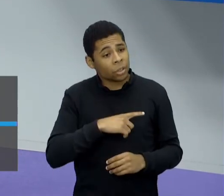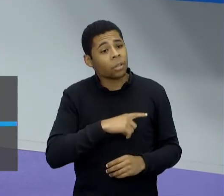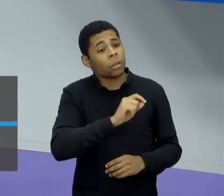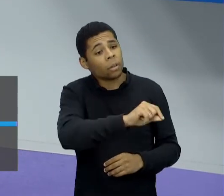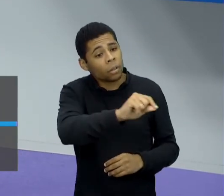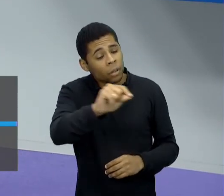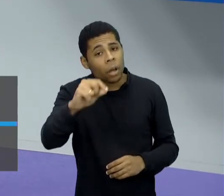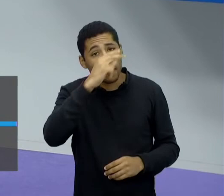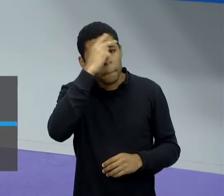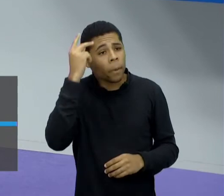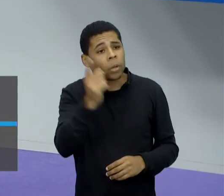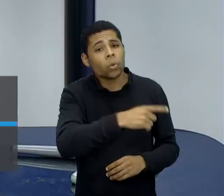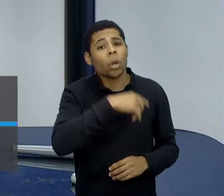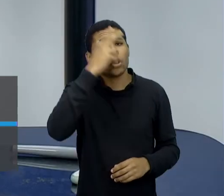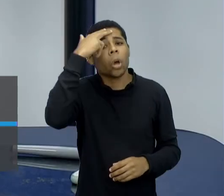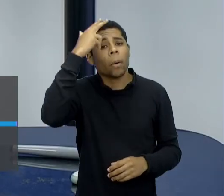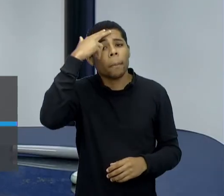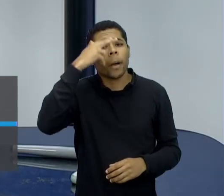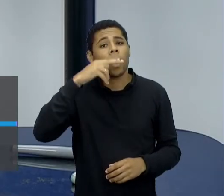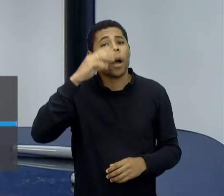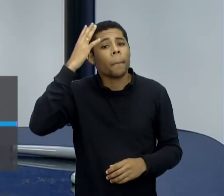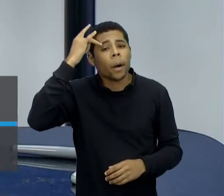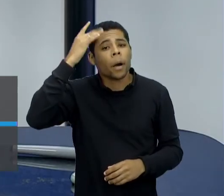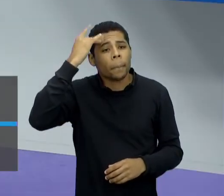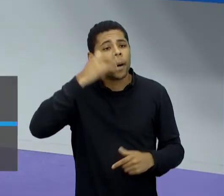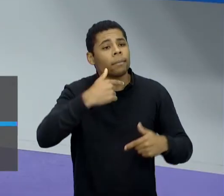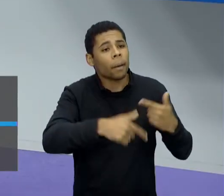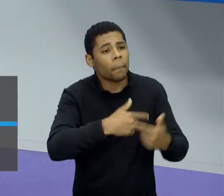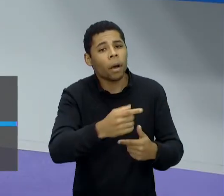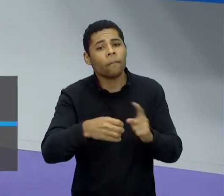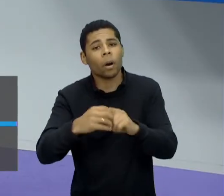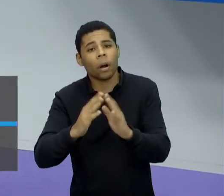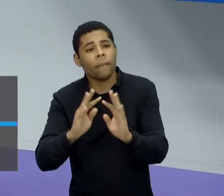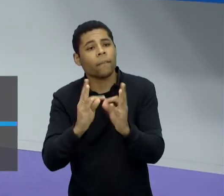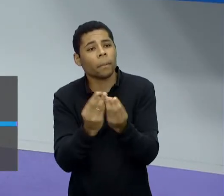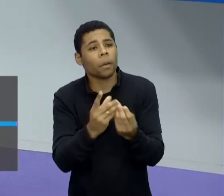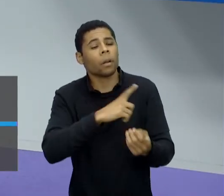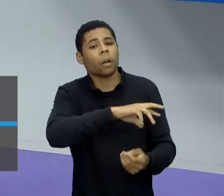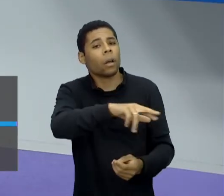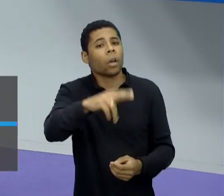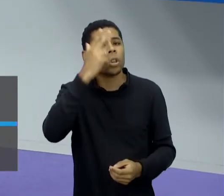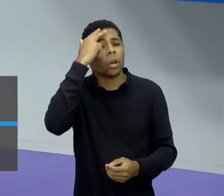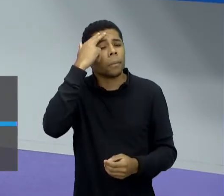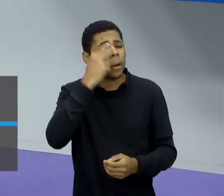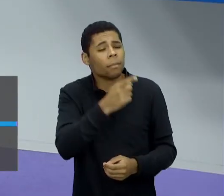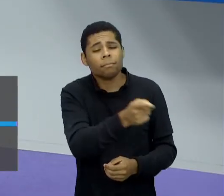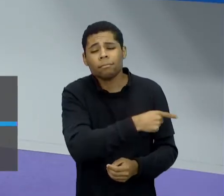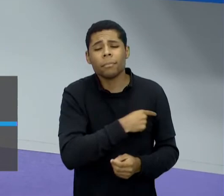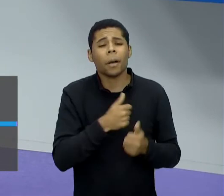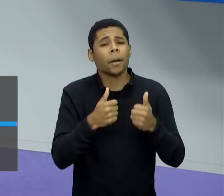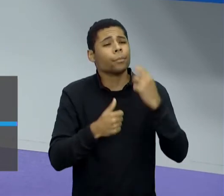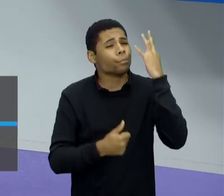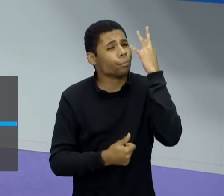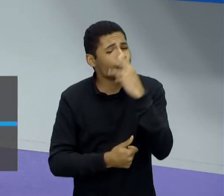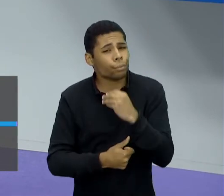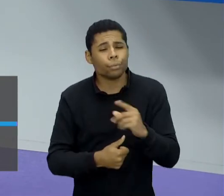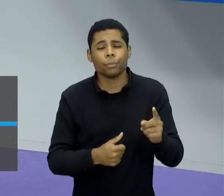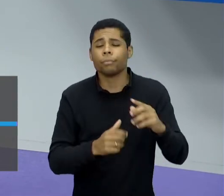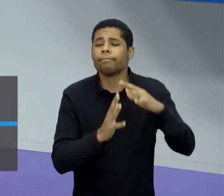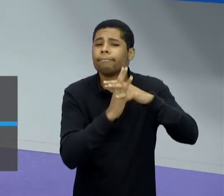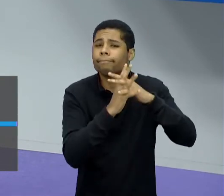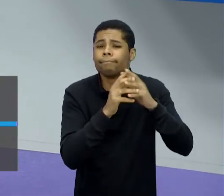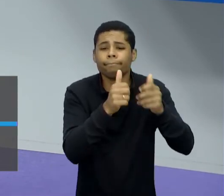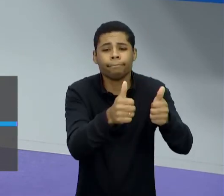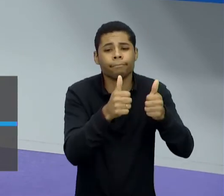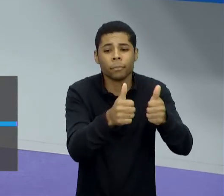das pessoas comuns. Sim. O dia a dia das pessoas comuns é algo muito bonito, é algo muito grande, também